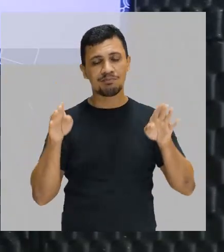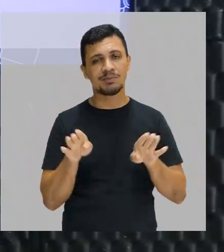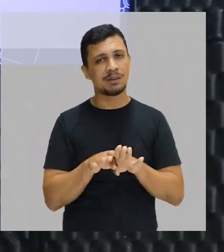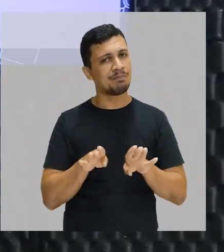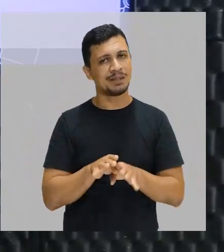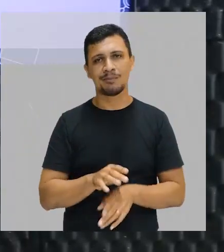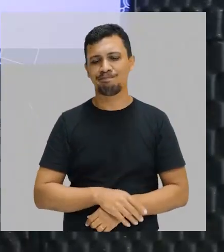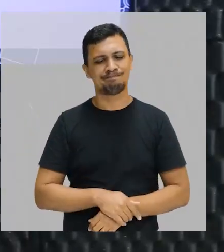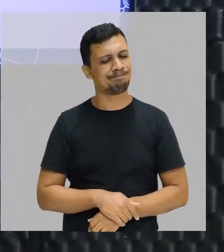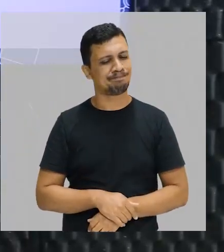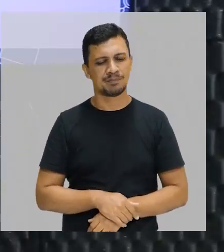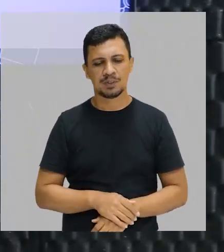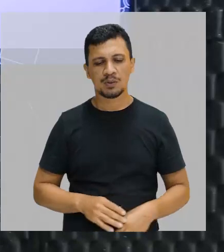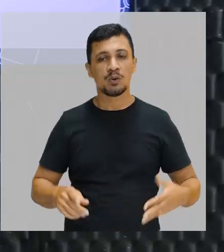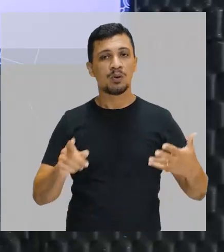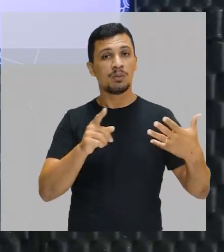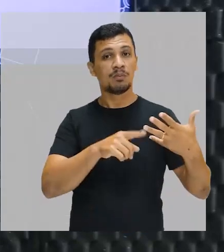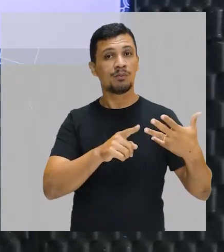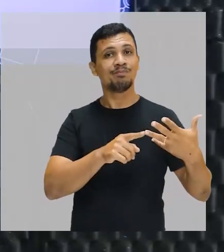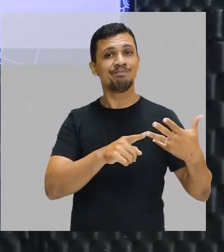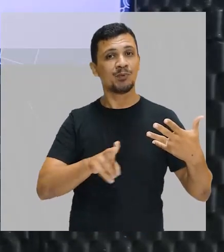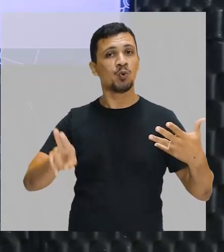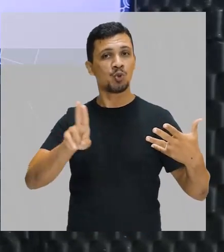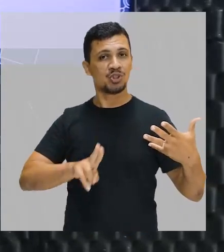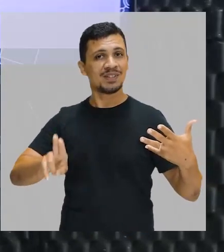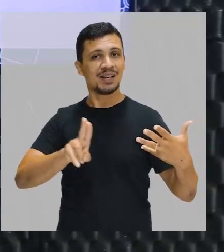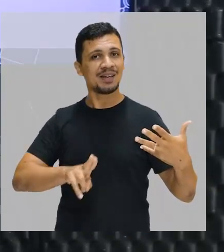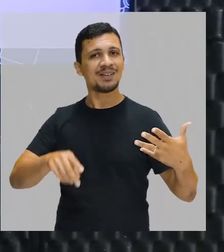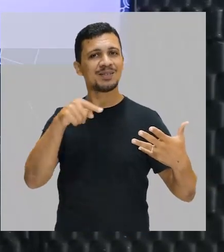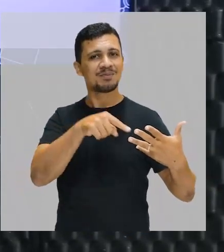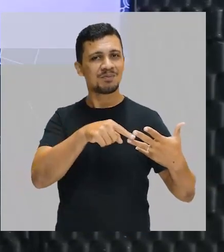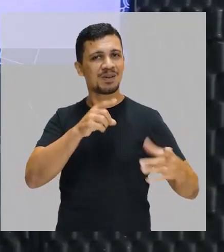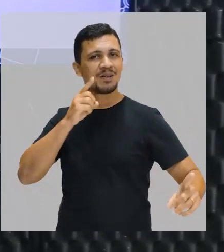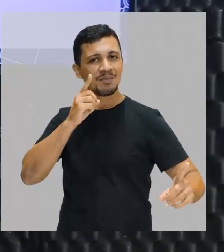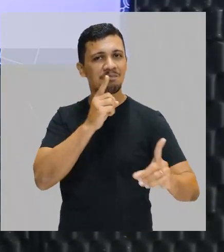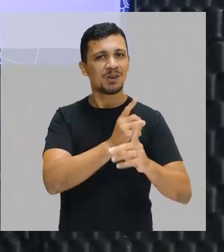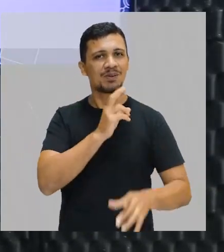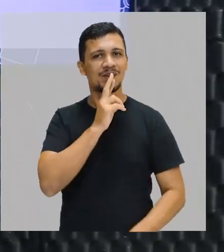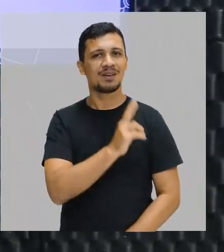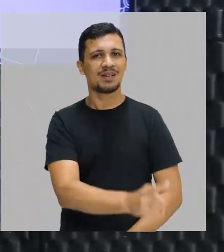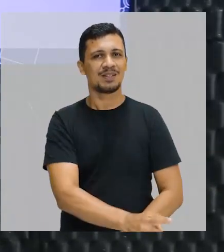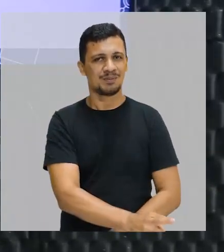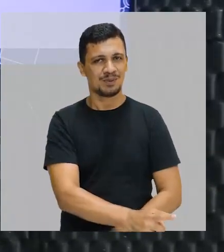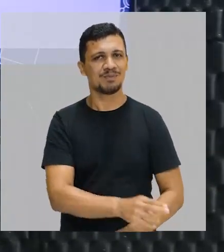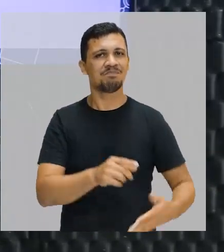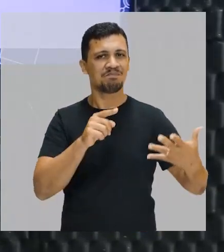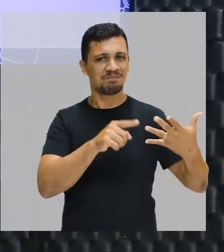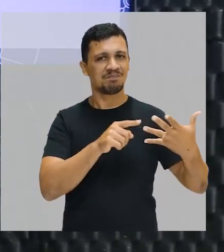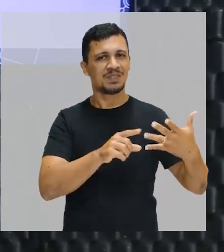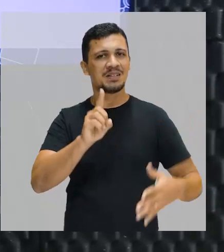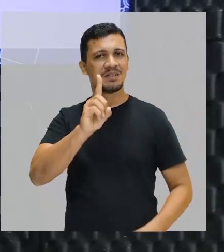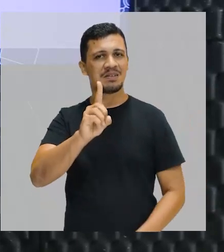né? Utilitarismo, bom, encontramos a nossa resposta, utilitarismo, letra D de